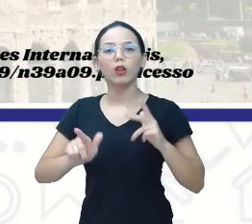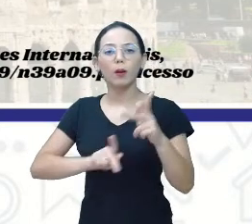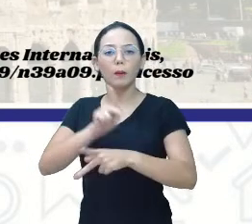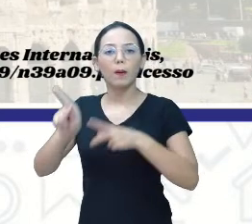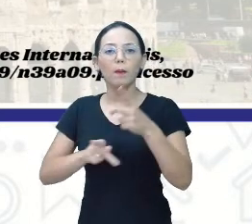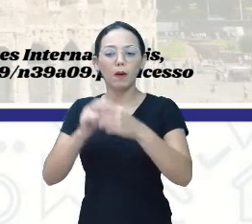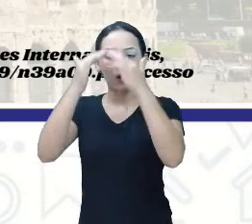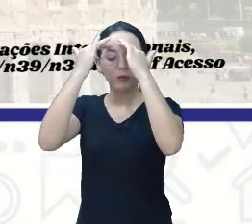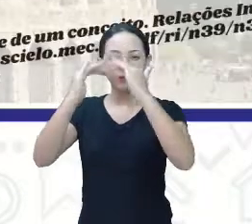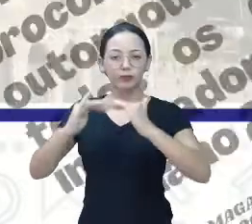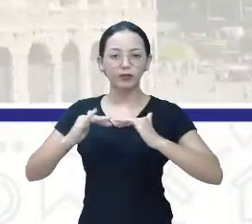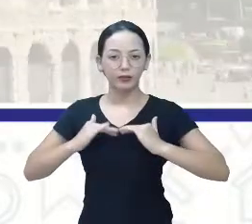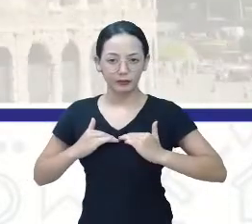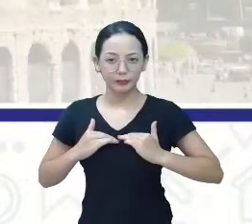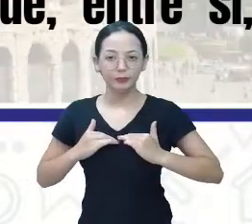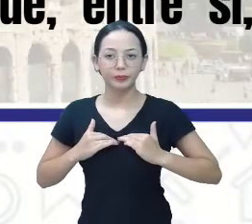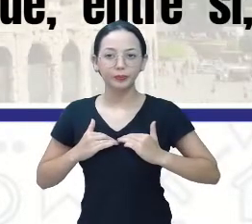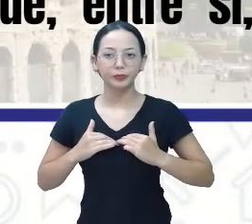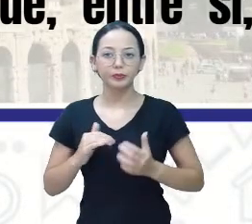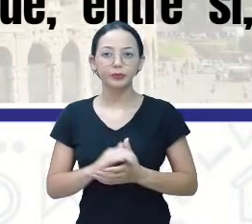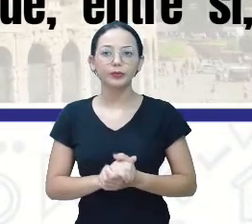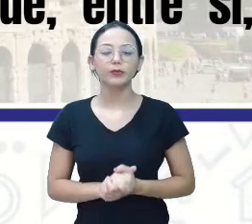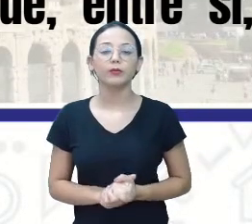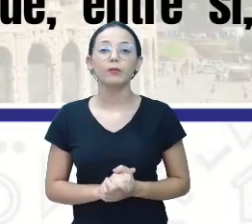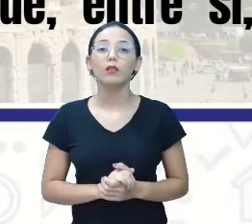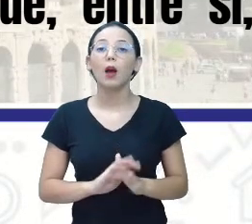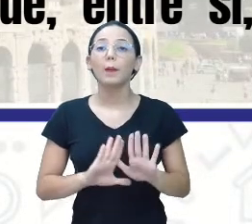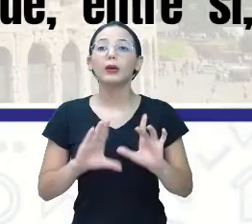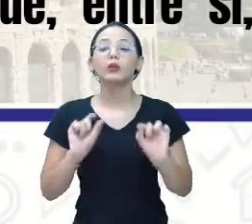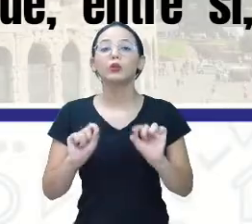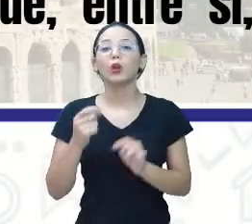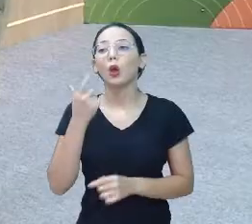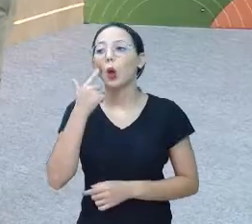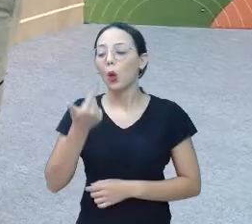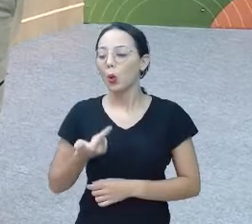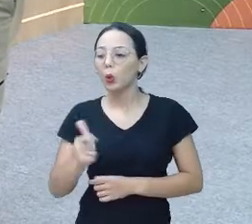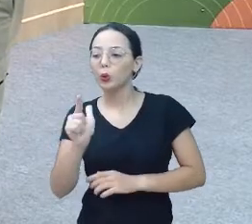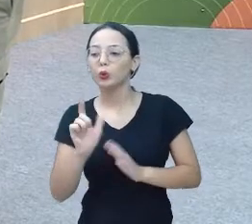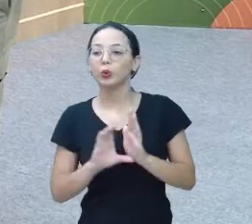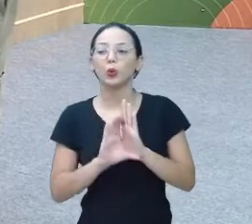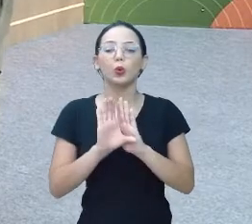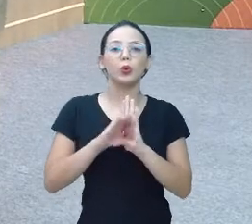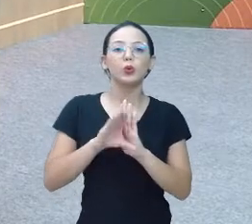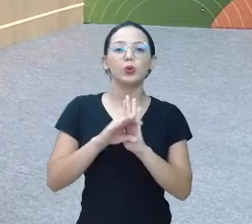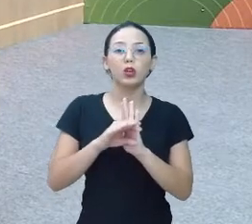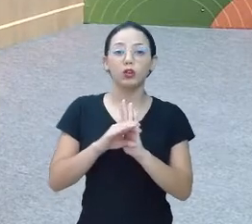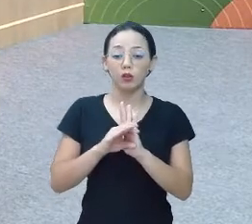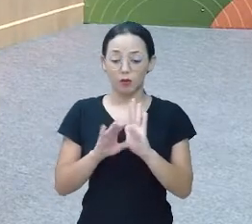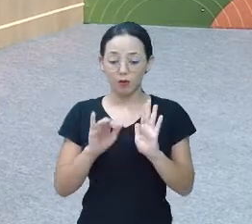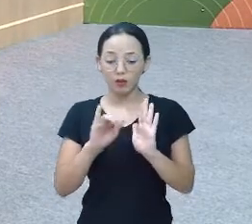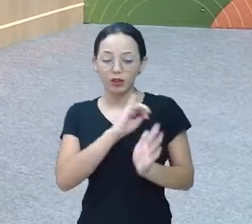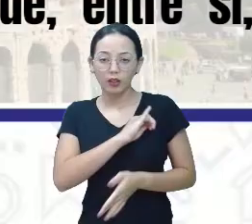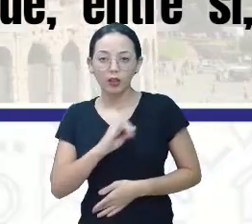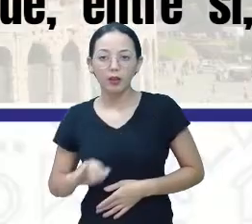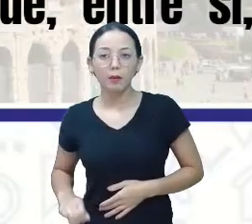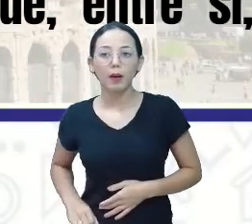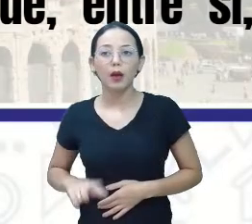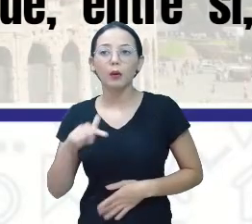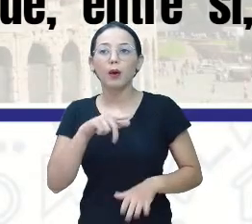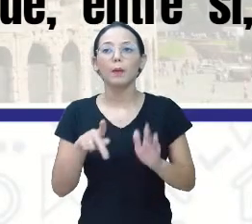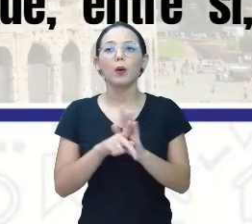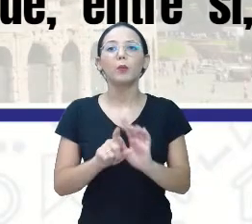seus cidadãos, né? Mas nós temos outro conceito. O conceito de império tem servido para